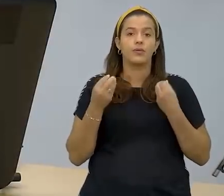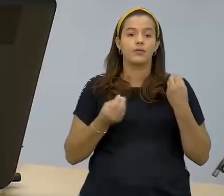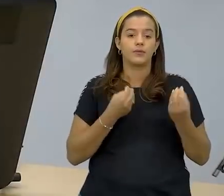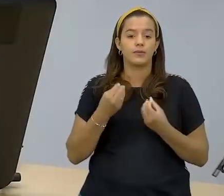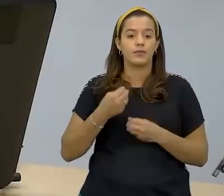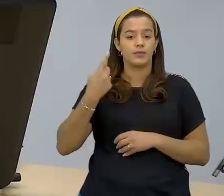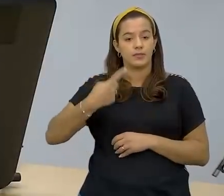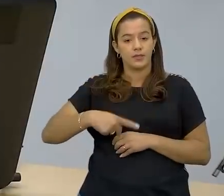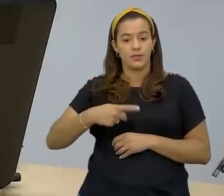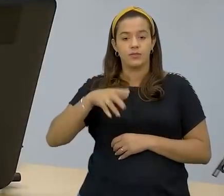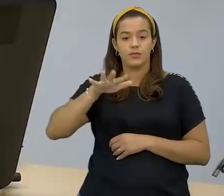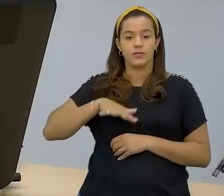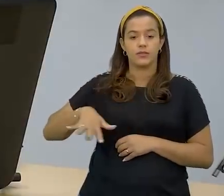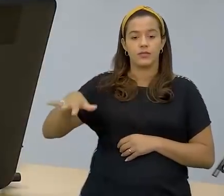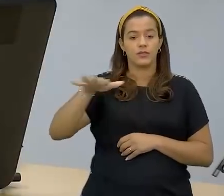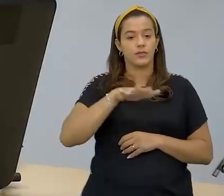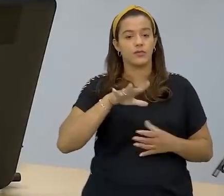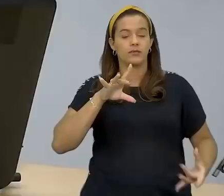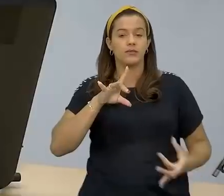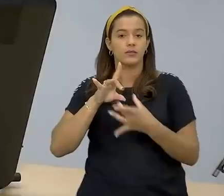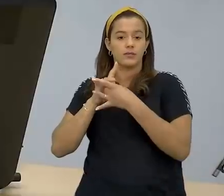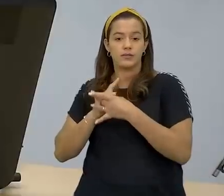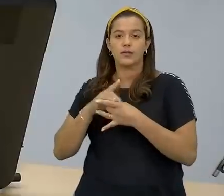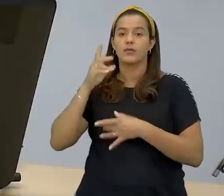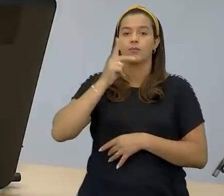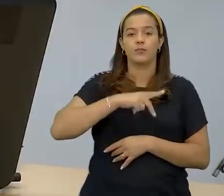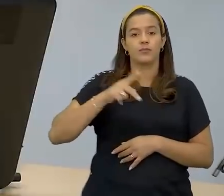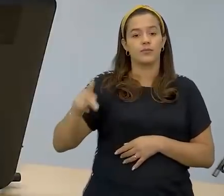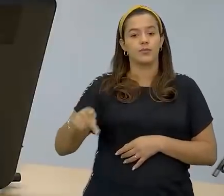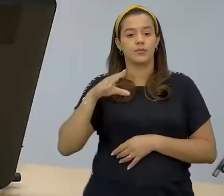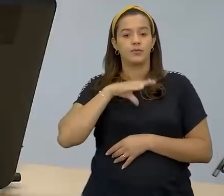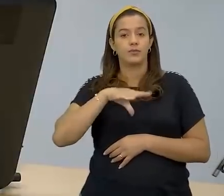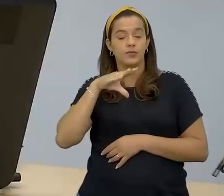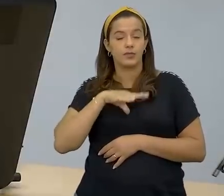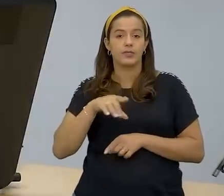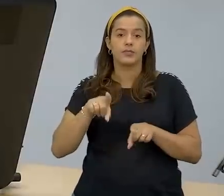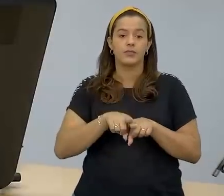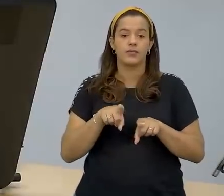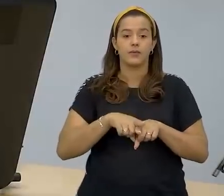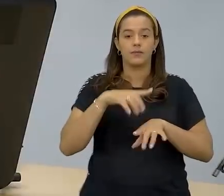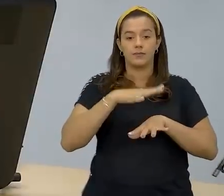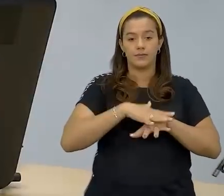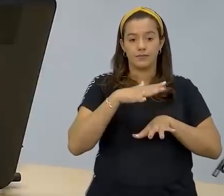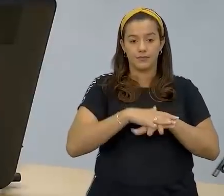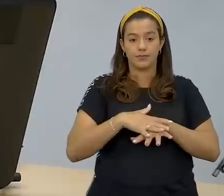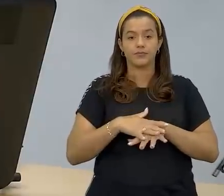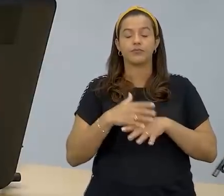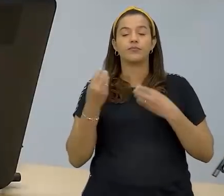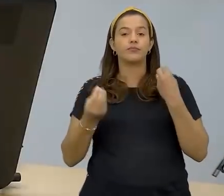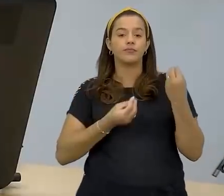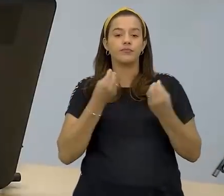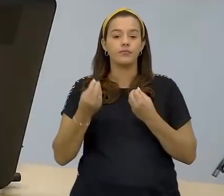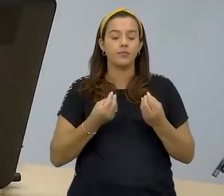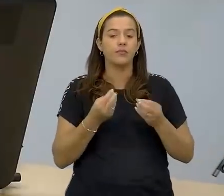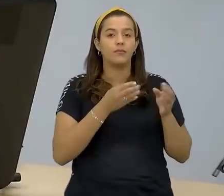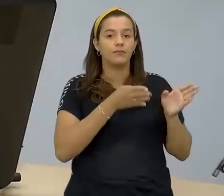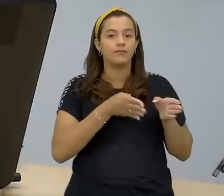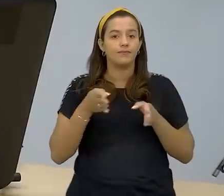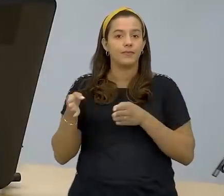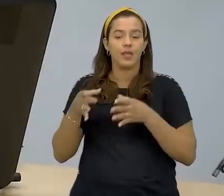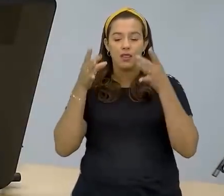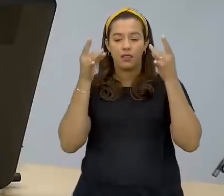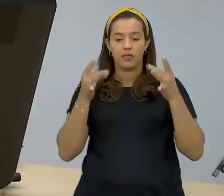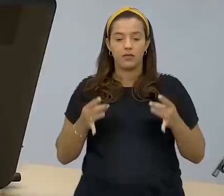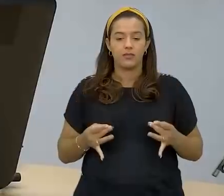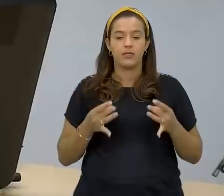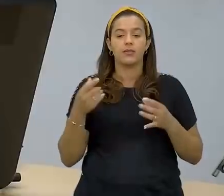Na nossa área, já linkando aí com língua portuguesa ou matemática, que é o que a gente vai ver agora aí num passo a passo, que a gente vai explicar para vocês